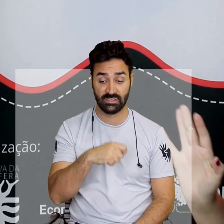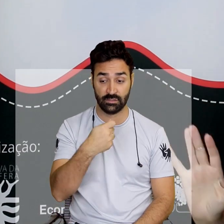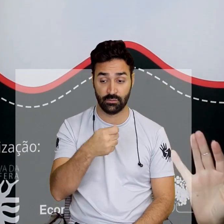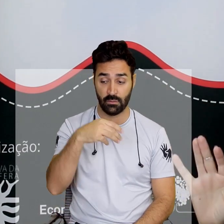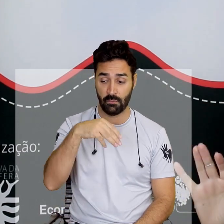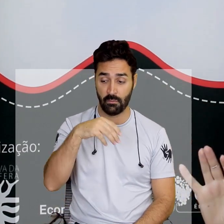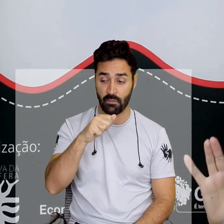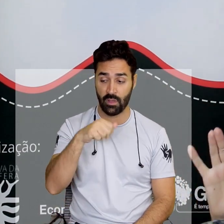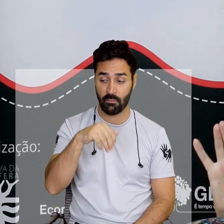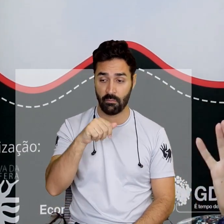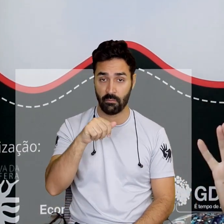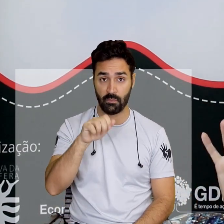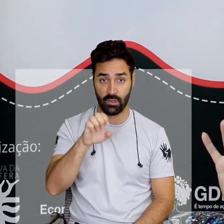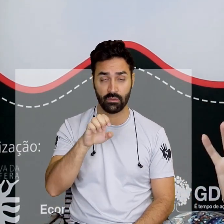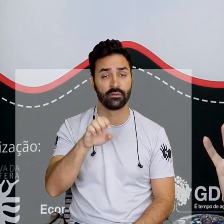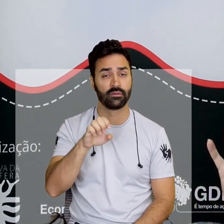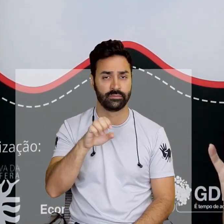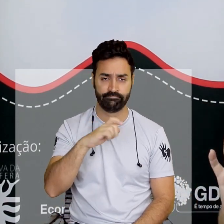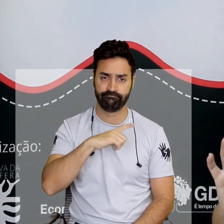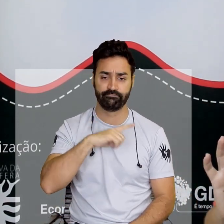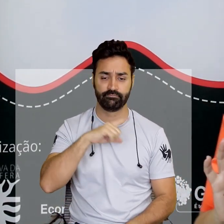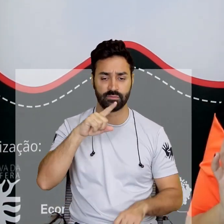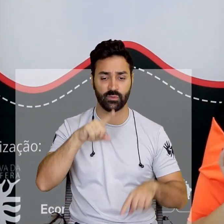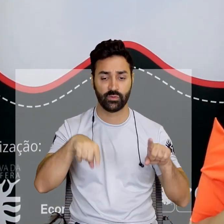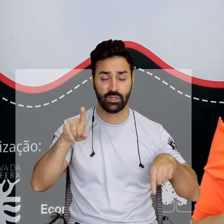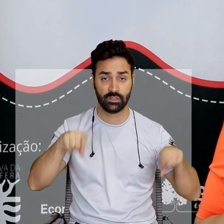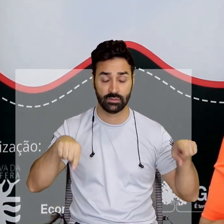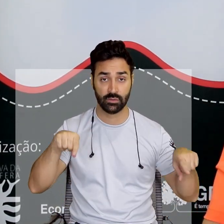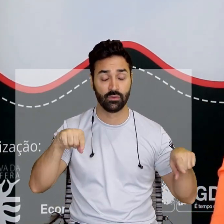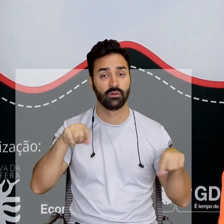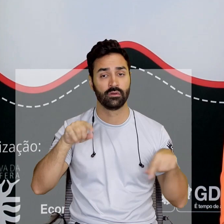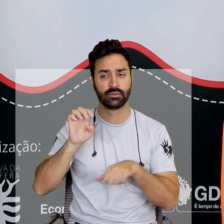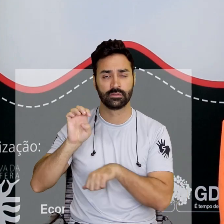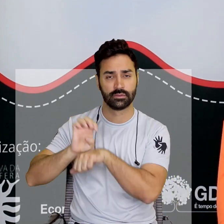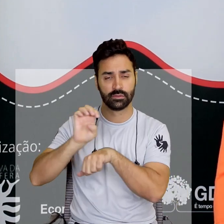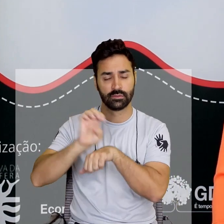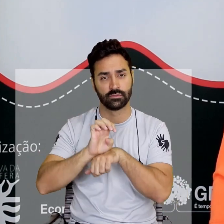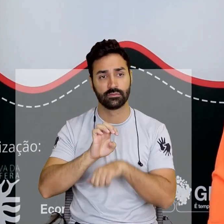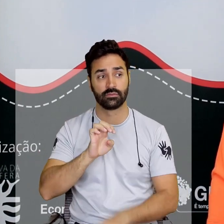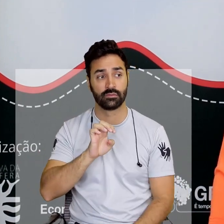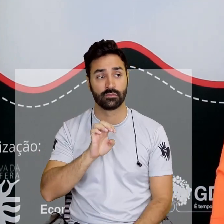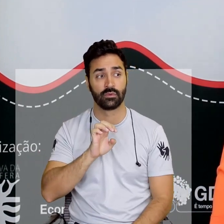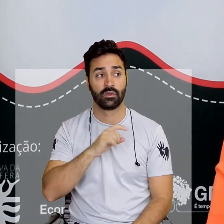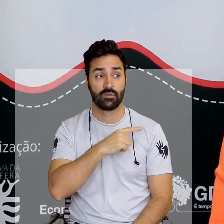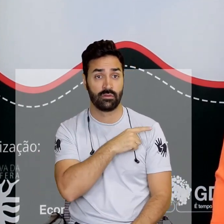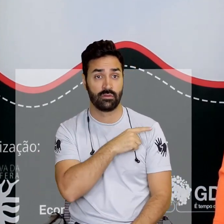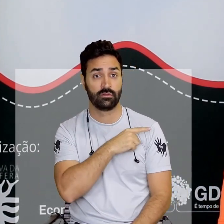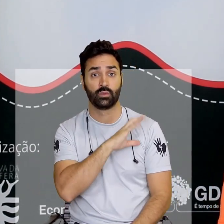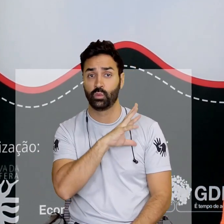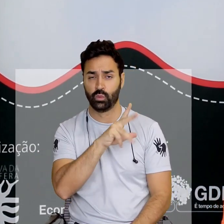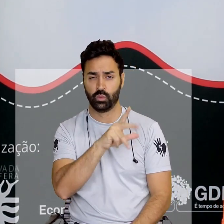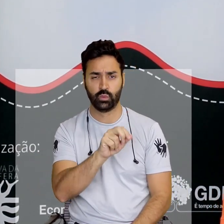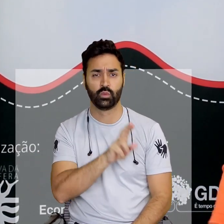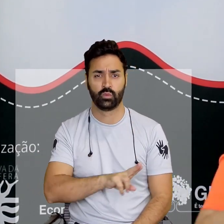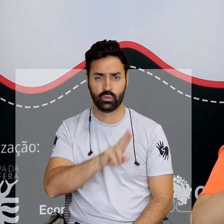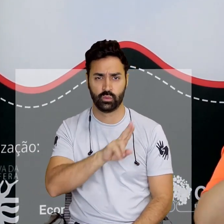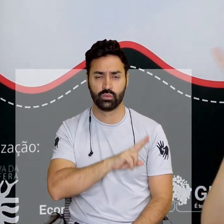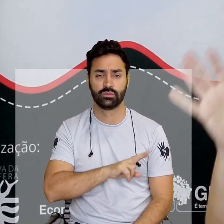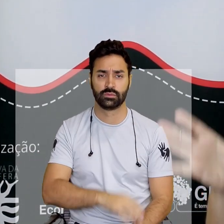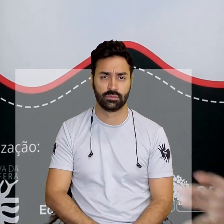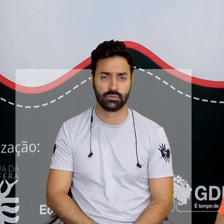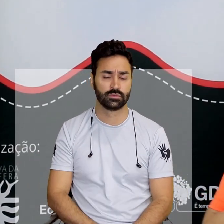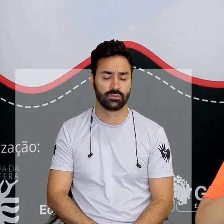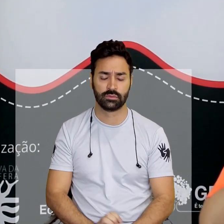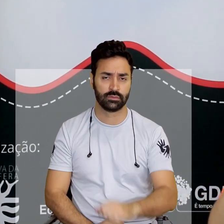uma variação, tá? A gente tem alguns estados... Esse aqui é usado por todo mundo, tá? O